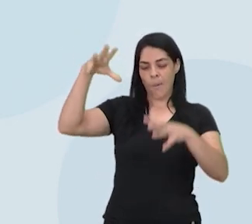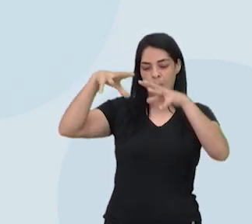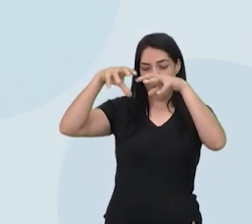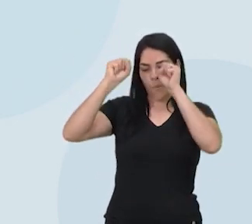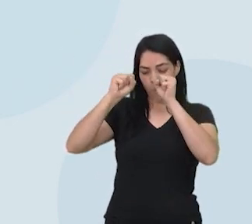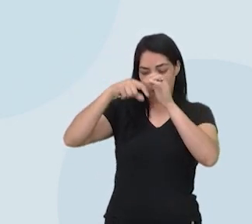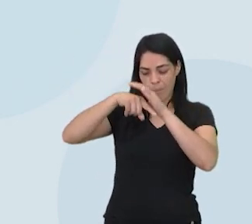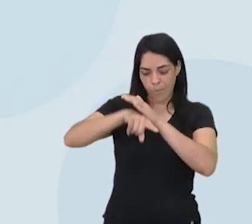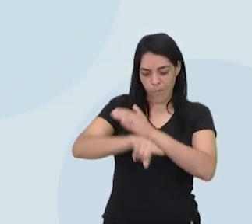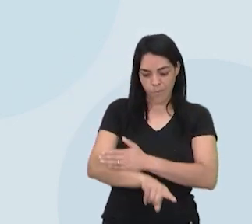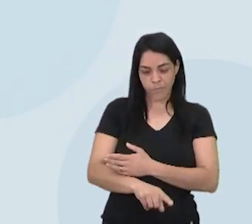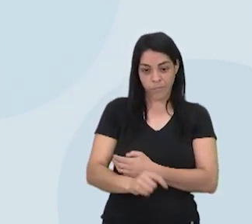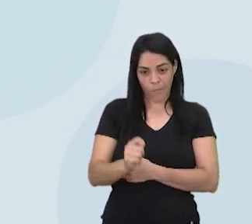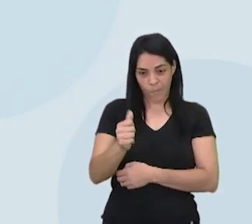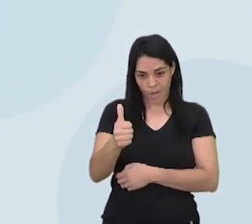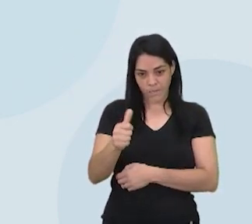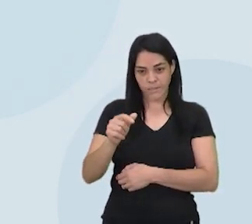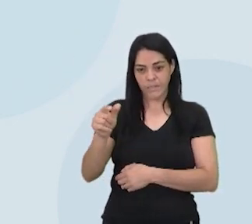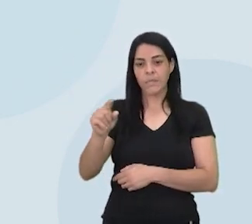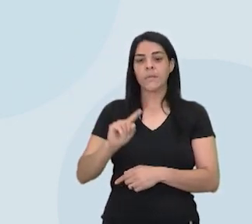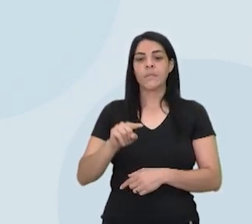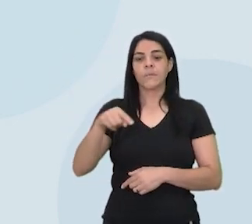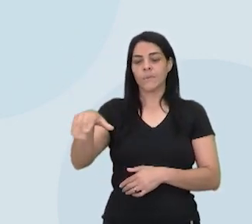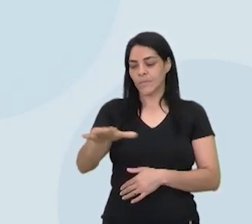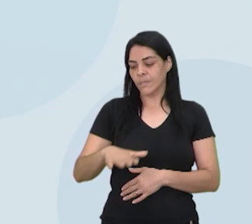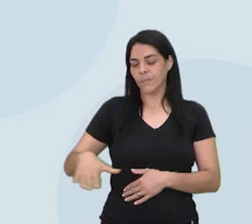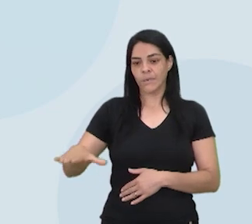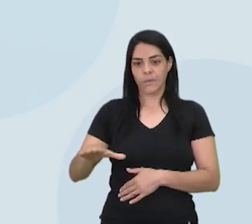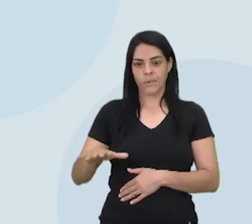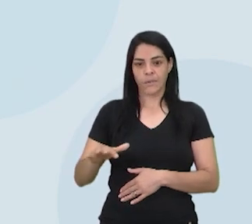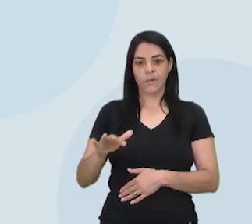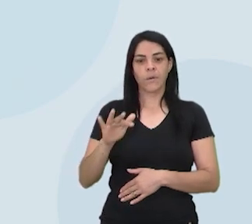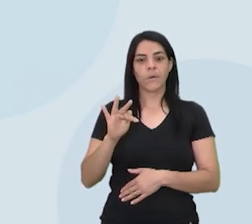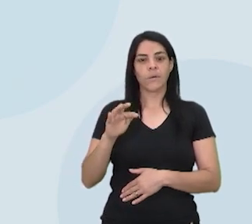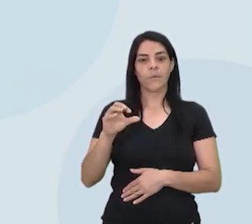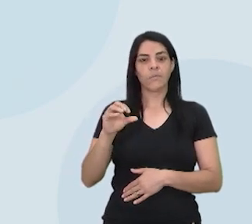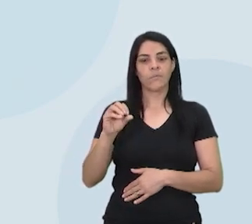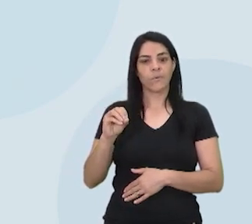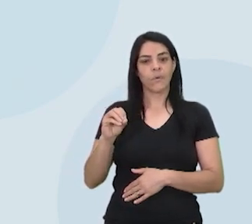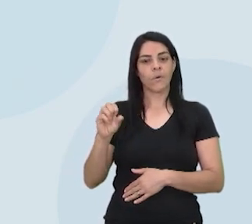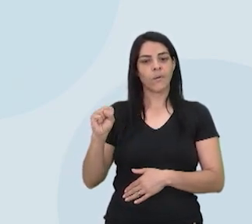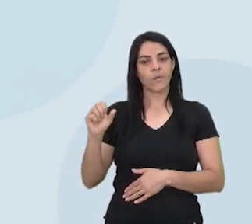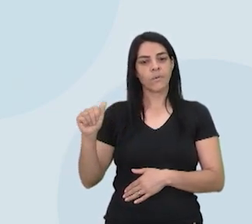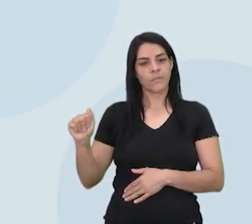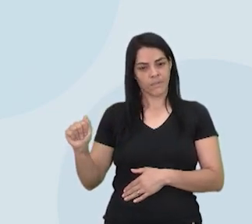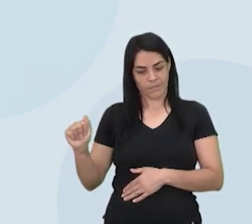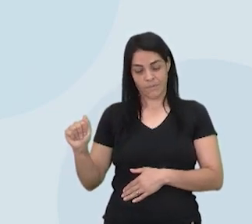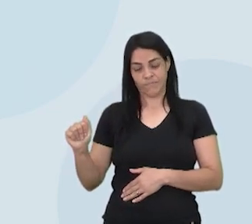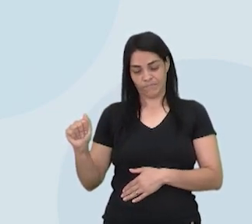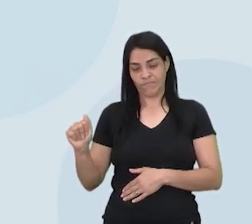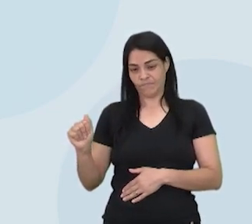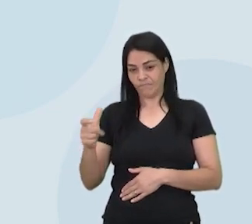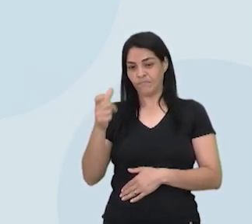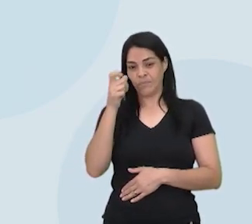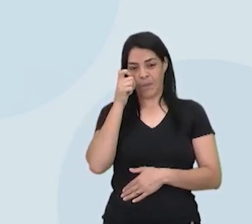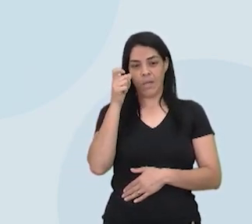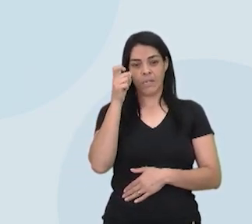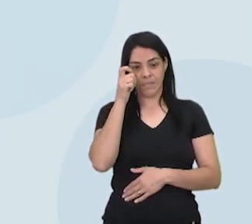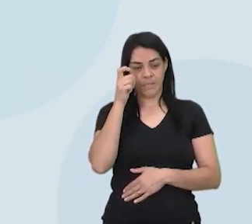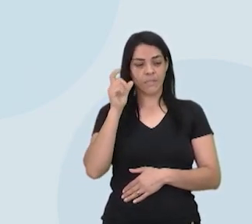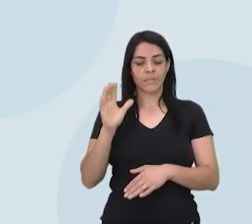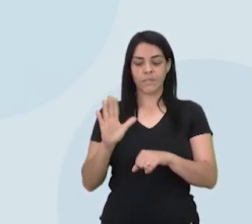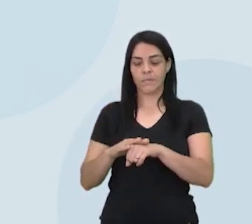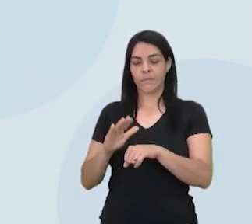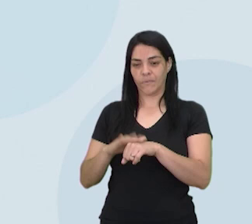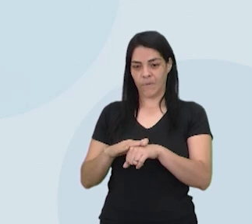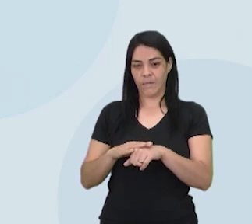E depois as zonas das fossas, que são essa região aqui no final. Olha que interessante, né? Ele faz